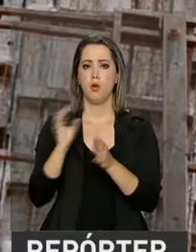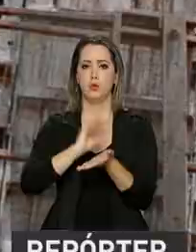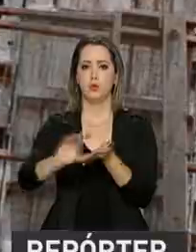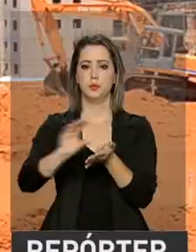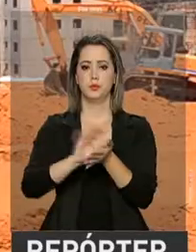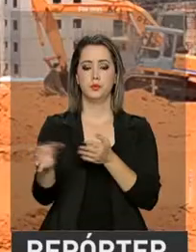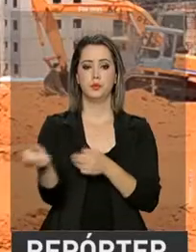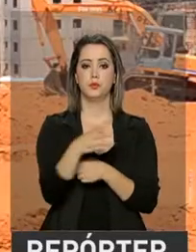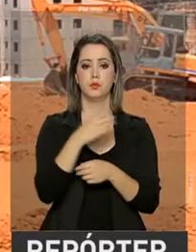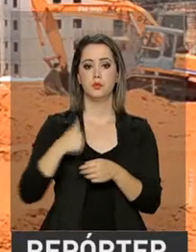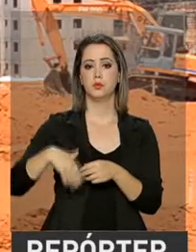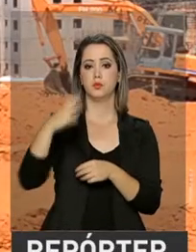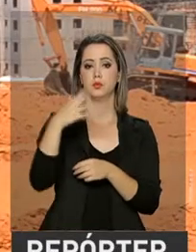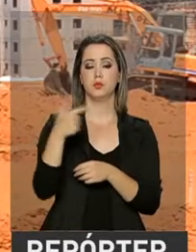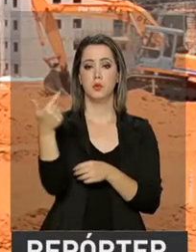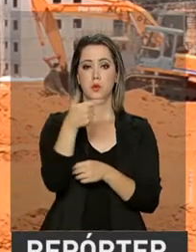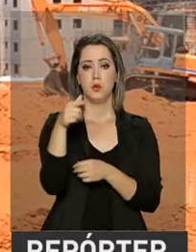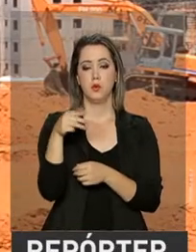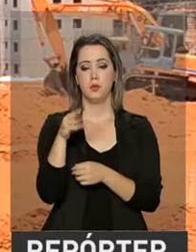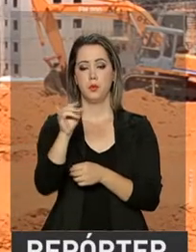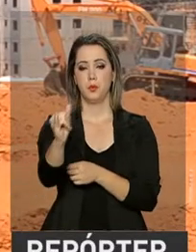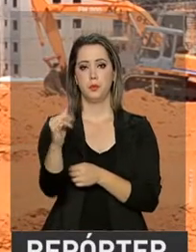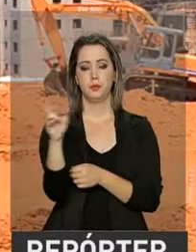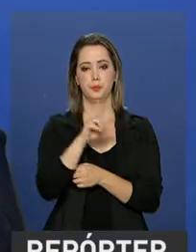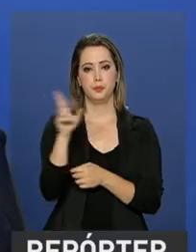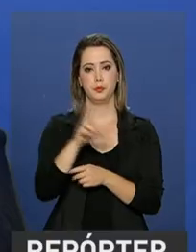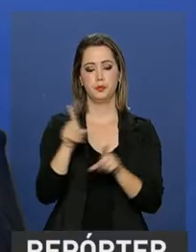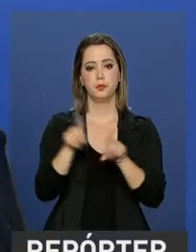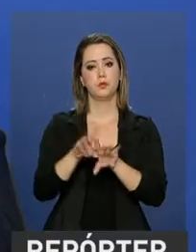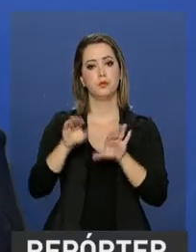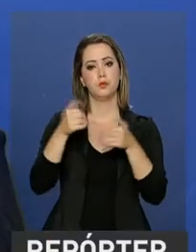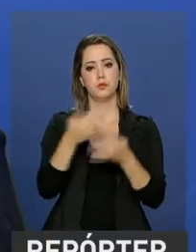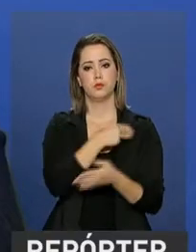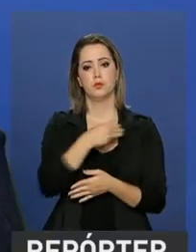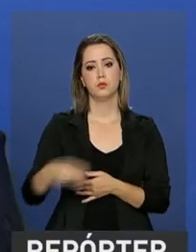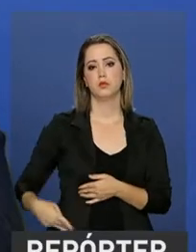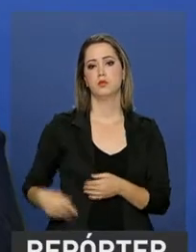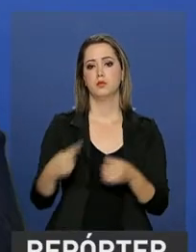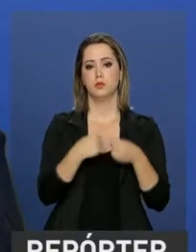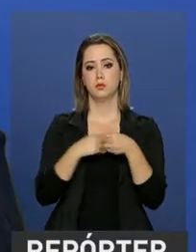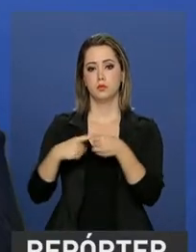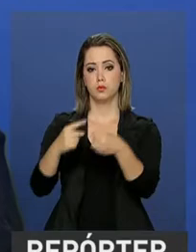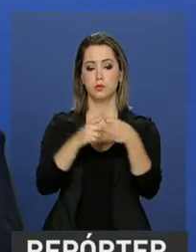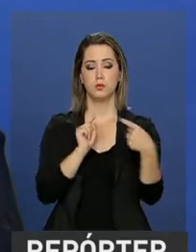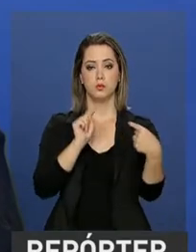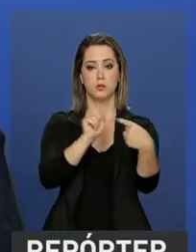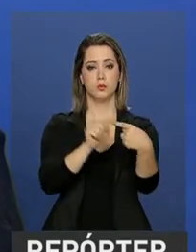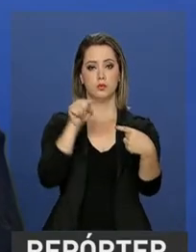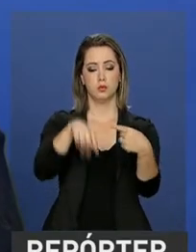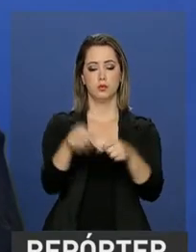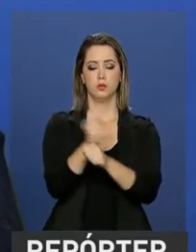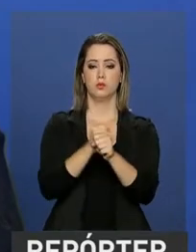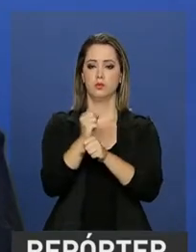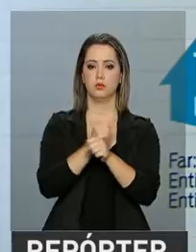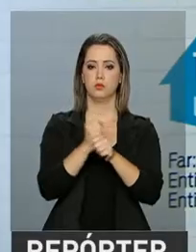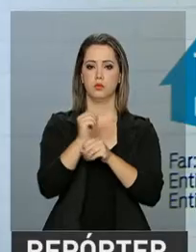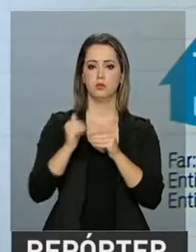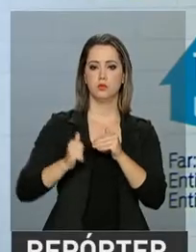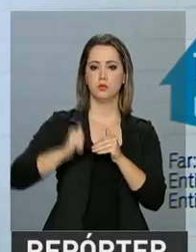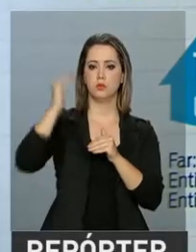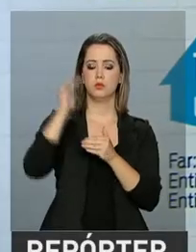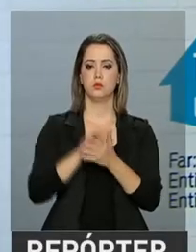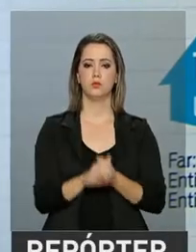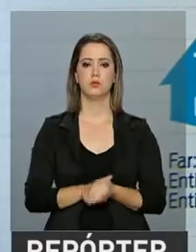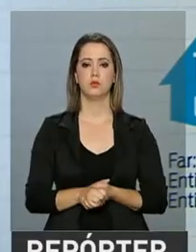empreendimentos ultrapassam os 2 bilhões de reais e segundo o ministro das cidades a meta para este ano é ainda maior é bom